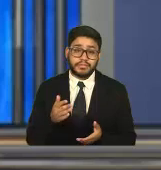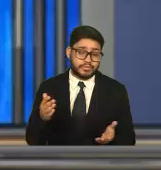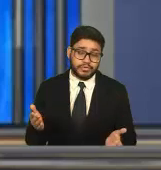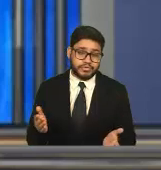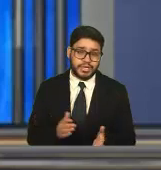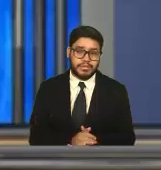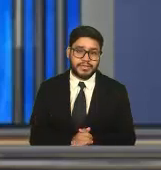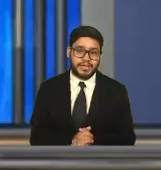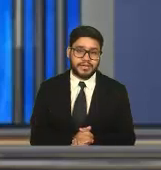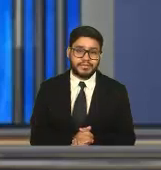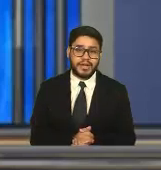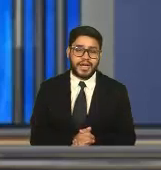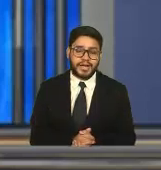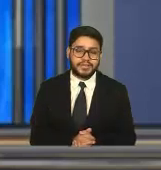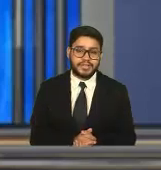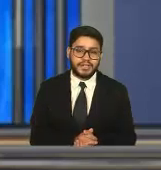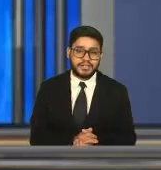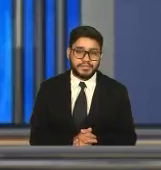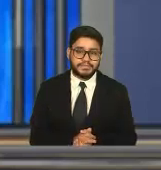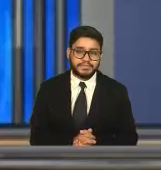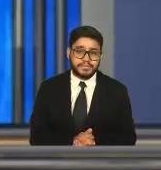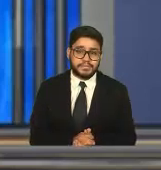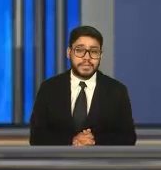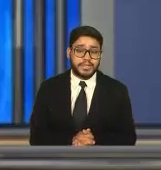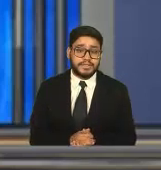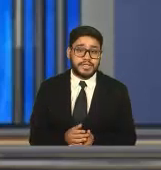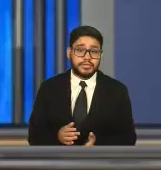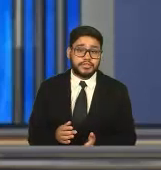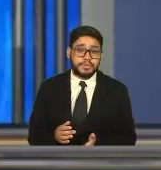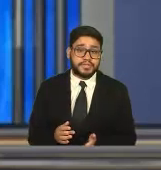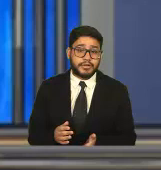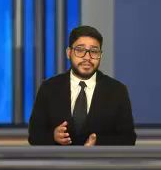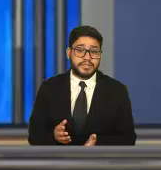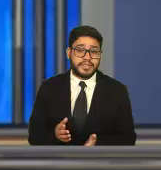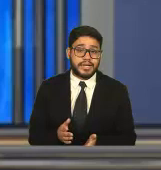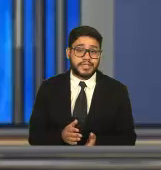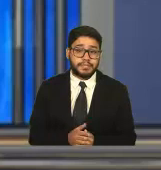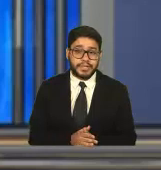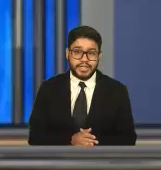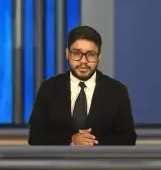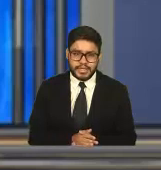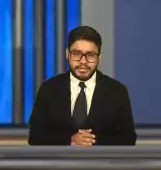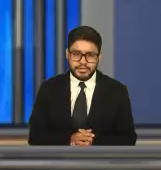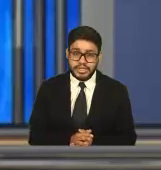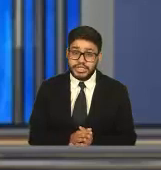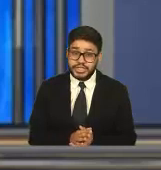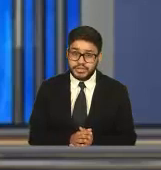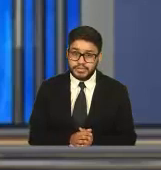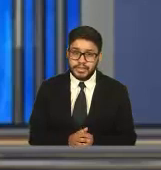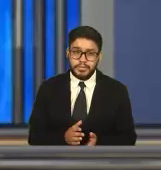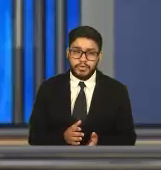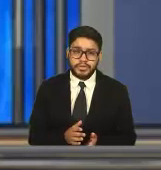que todos abraçaram a causa dessa linda seguindo o especial Bicentenário da Independência o Brasil